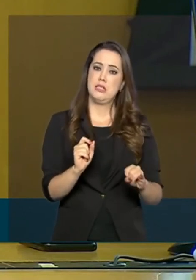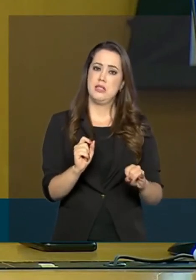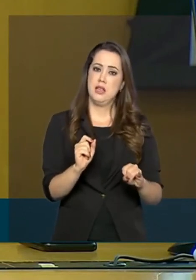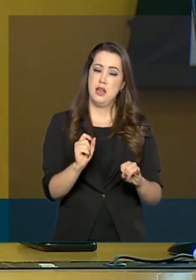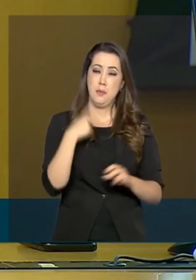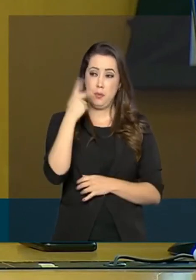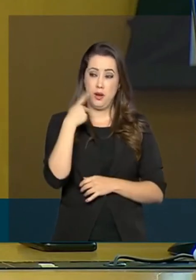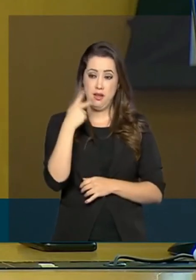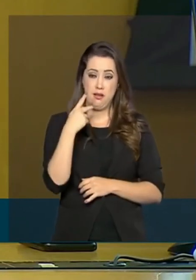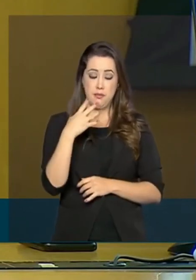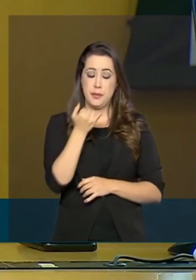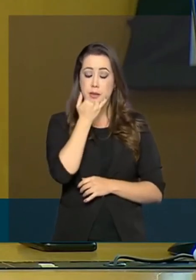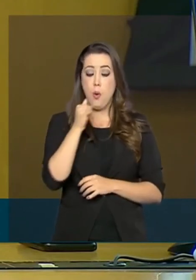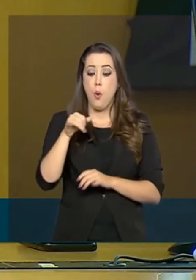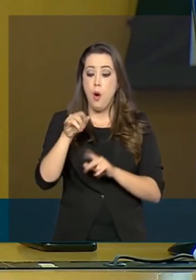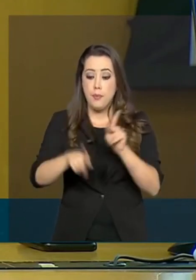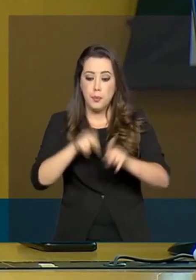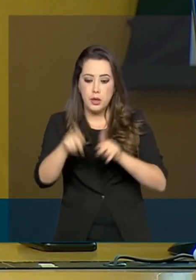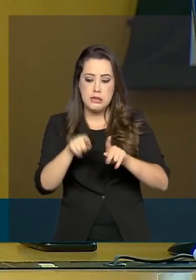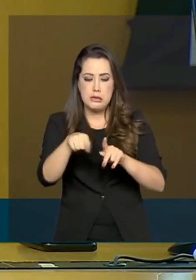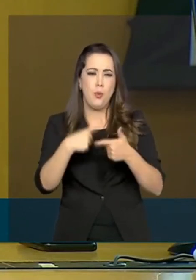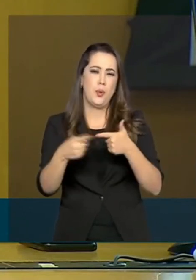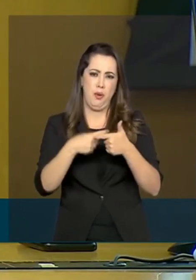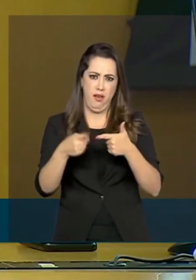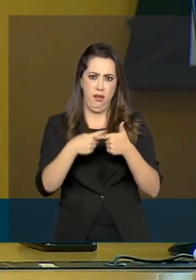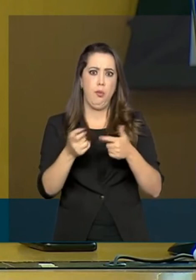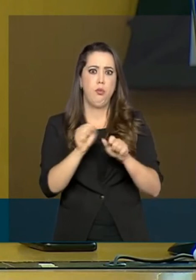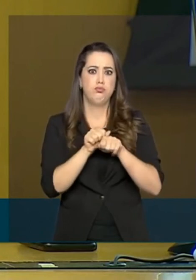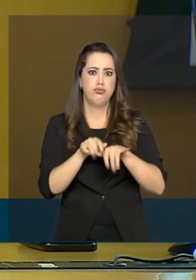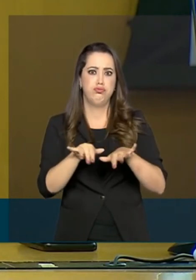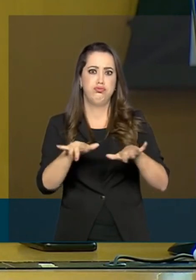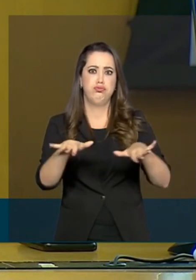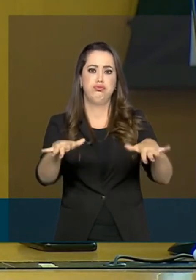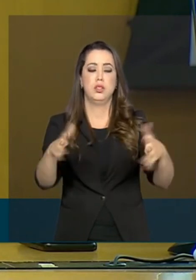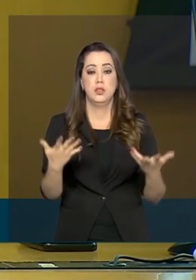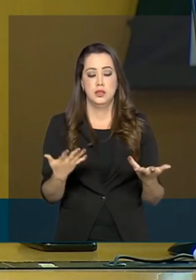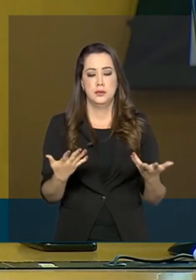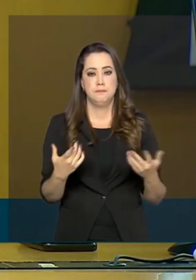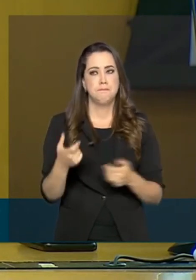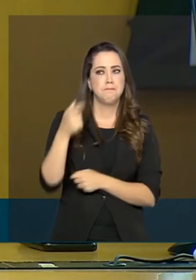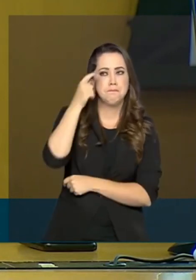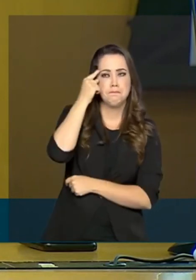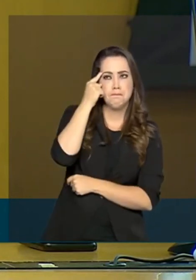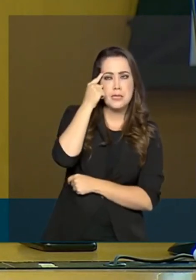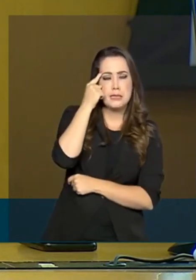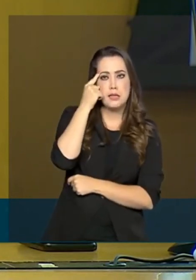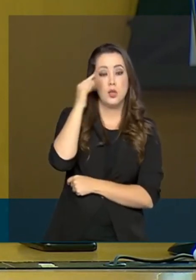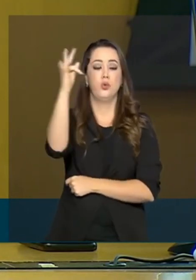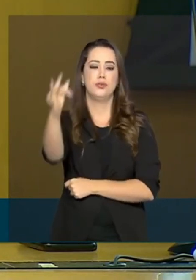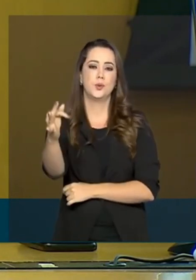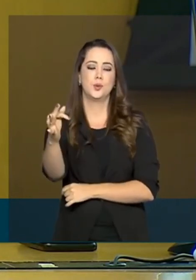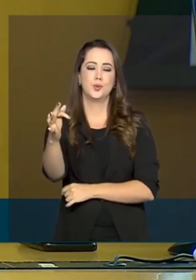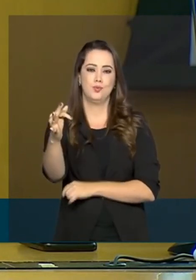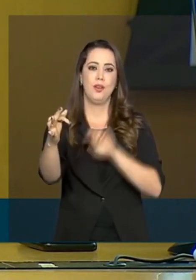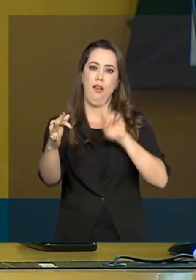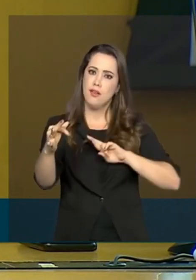estão submetidas a situações de epidemia e de pandemias. Pensar isso, pensar na frente, faz